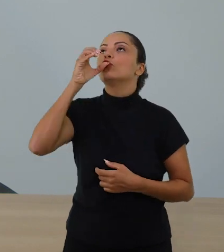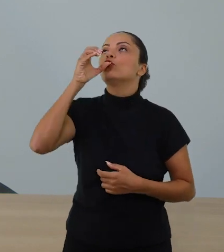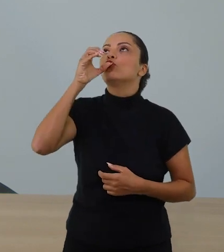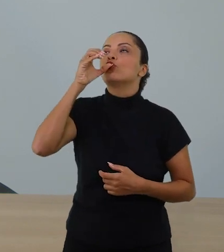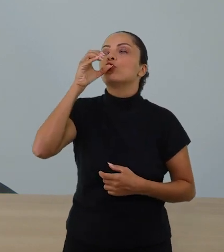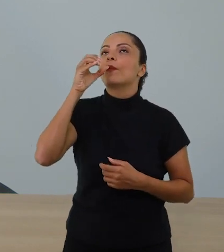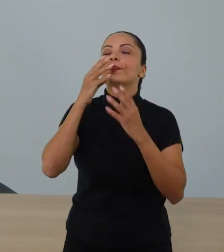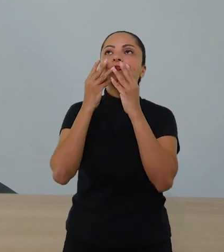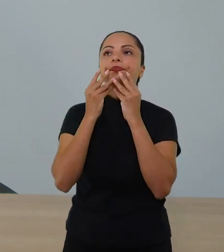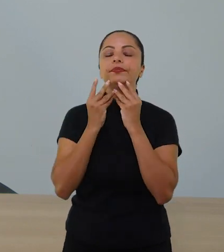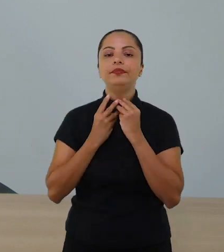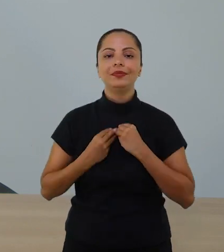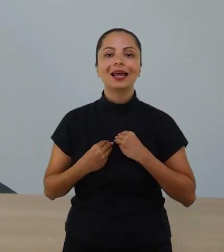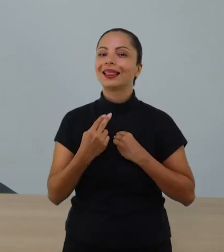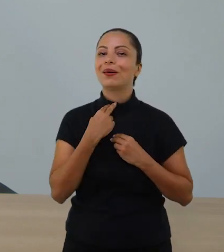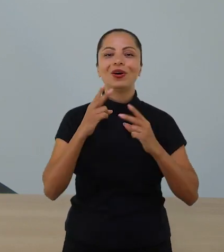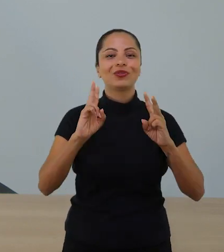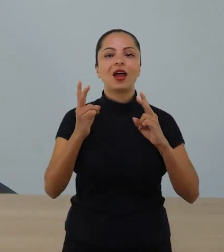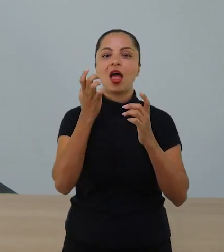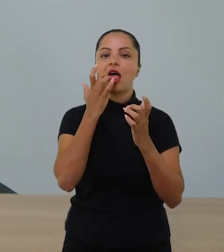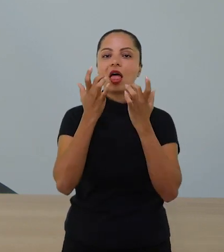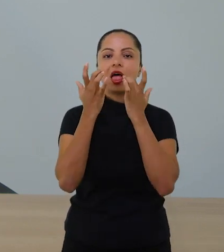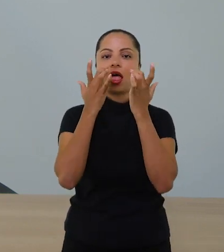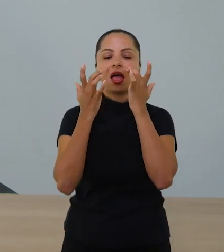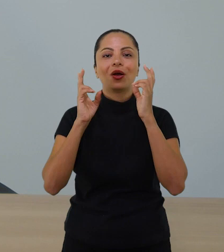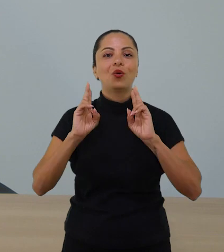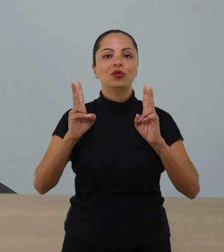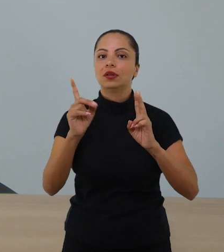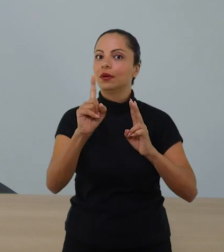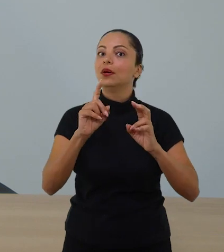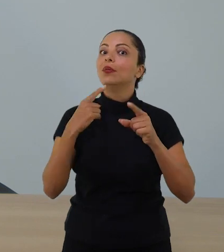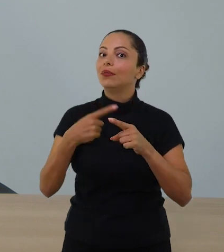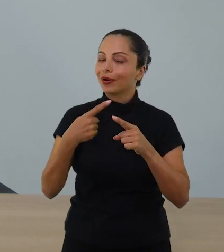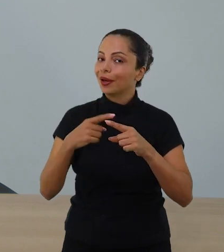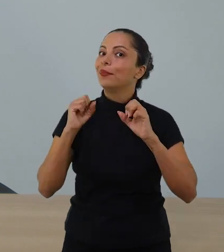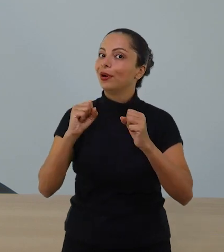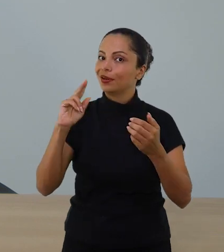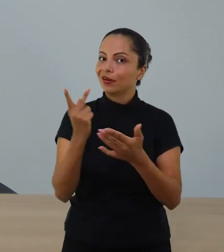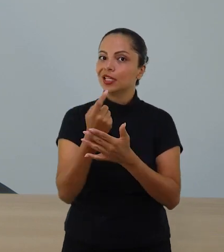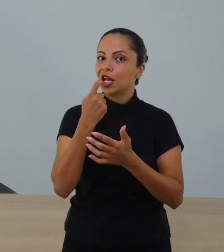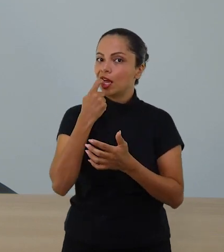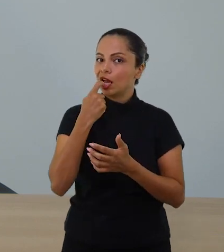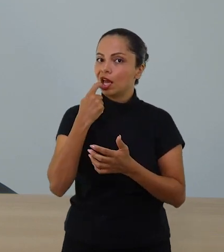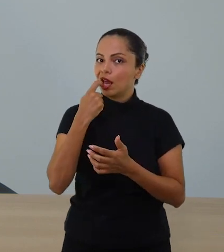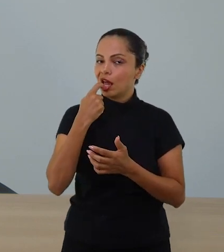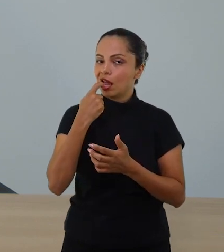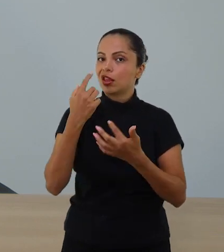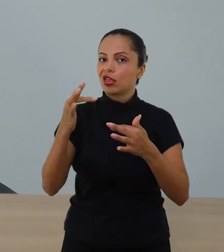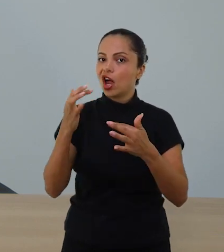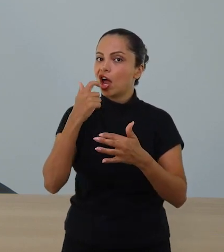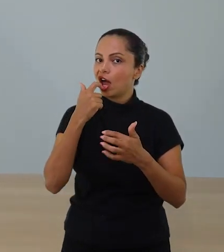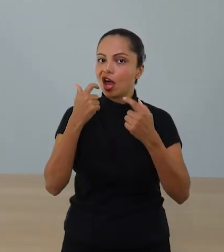ingeridos. Os grânulos não podem permanecer na boca, pois podem causar feridas na boca da criança ou então feridas no